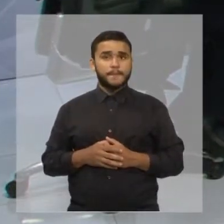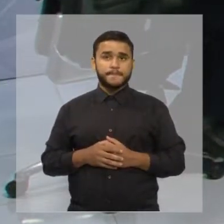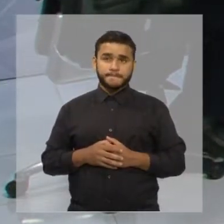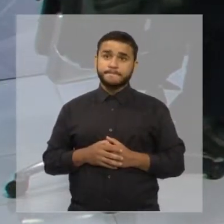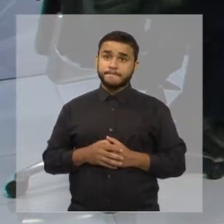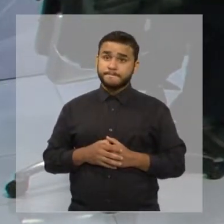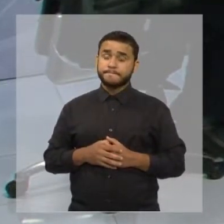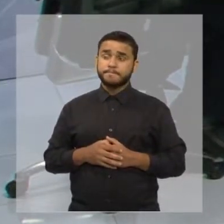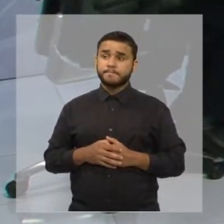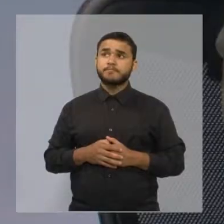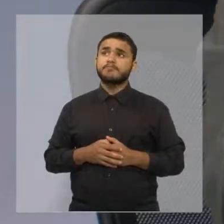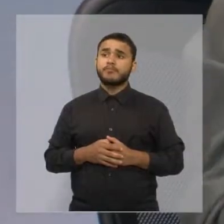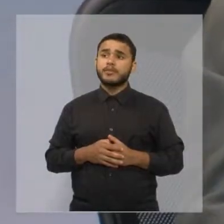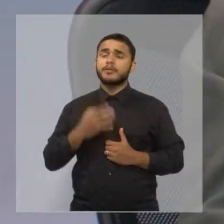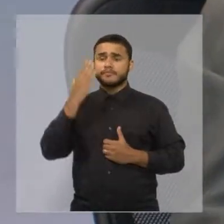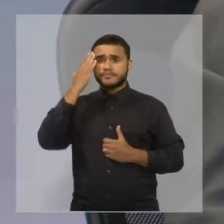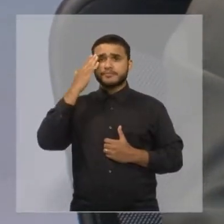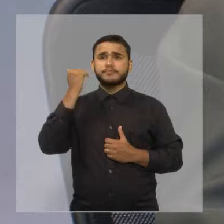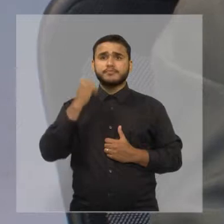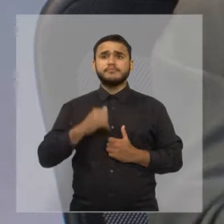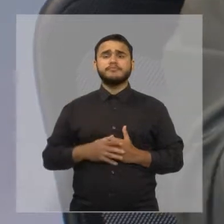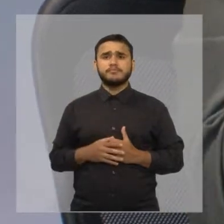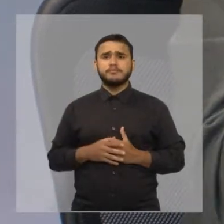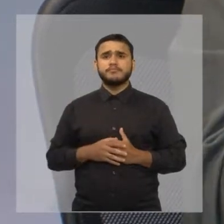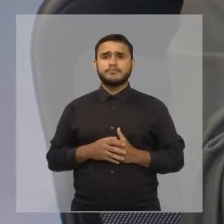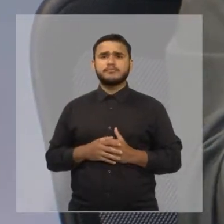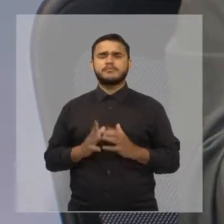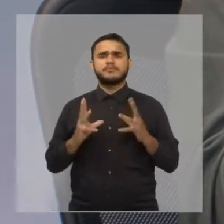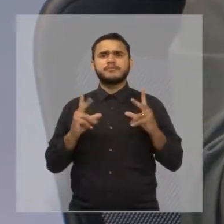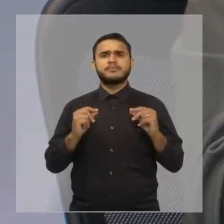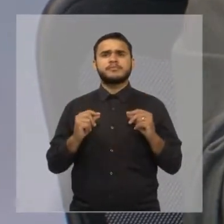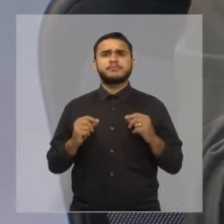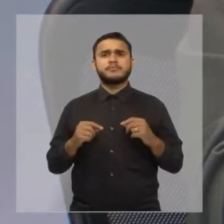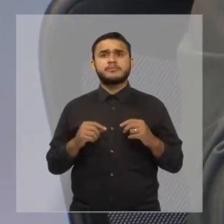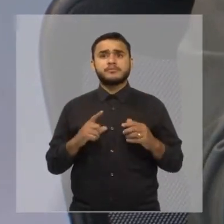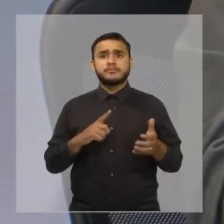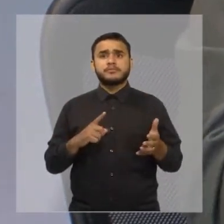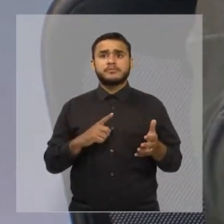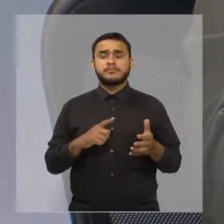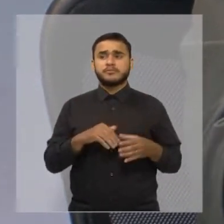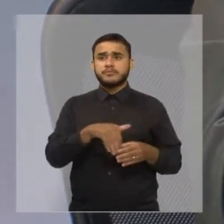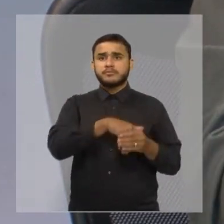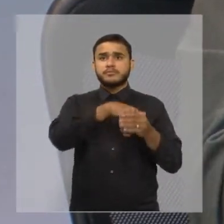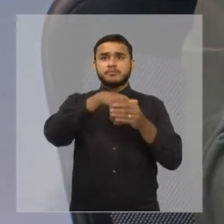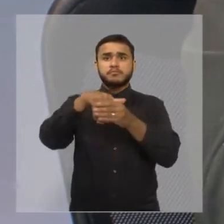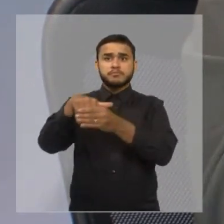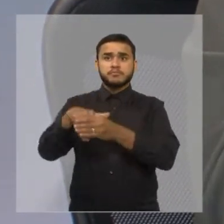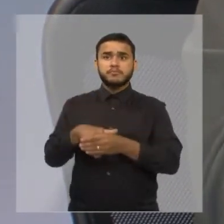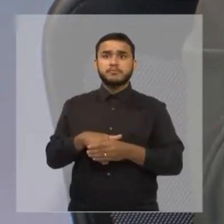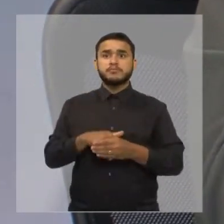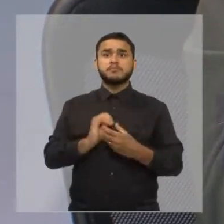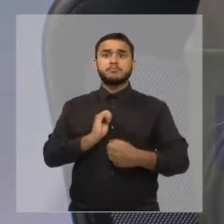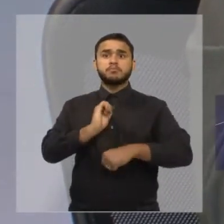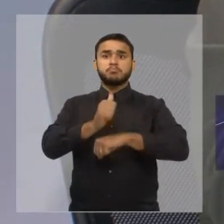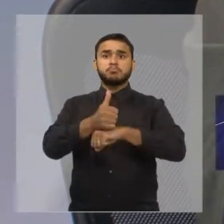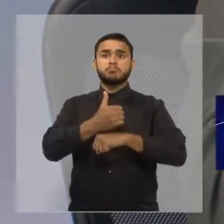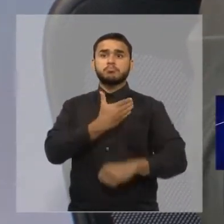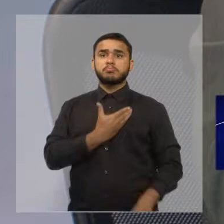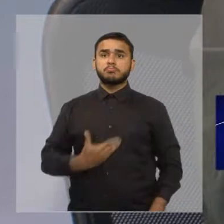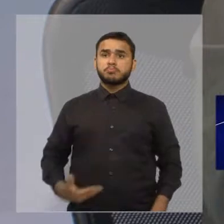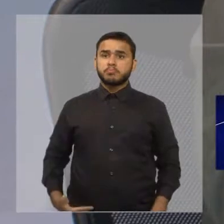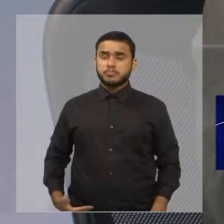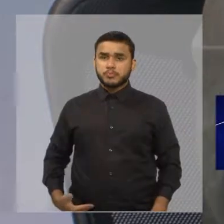tem uma região que, né, por decisão de seus eleitores, elege governador de uma tendência política,